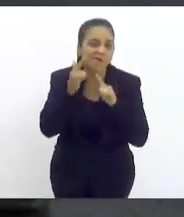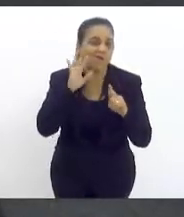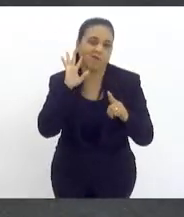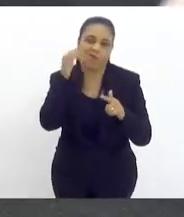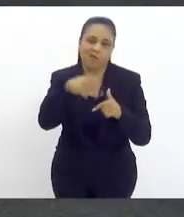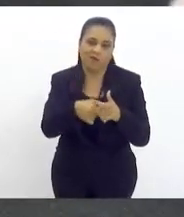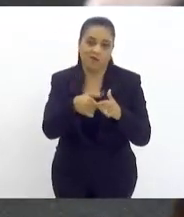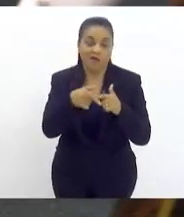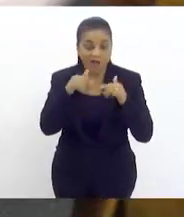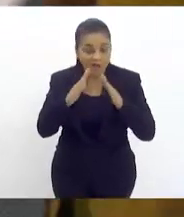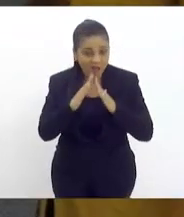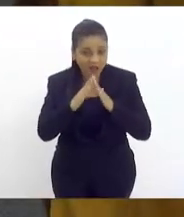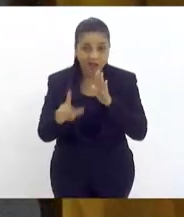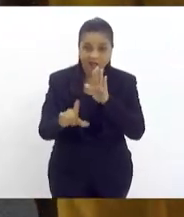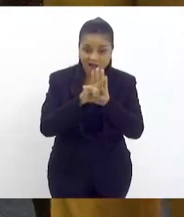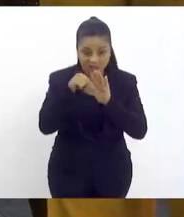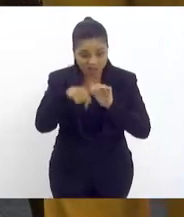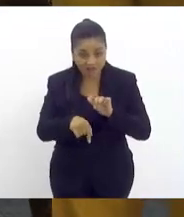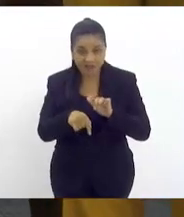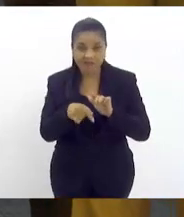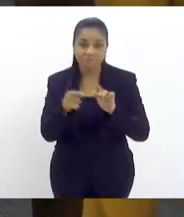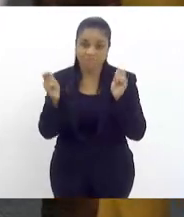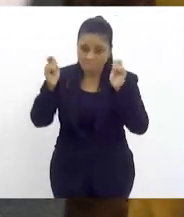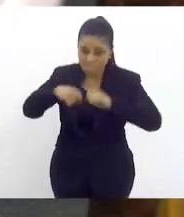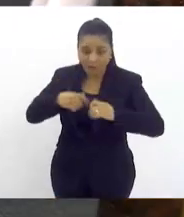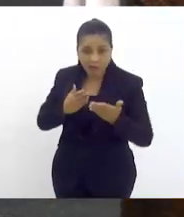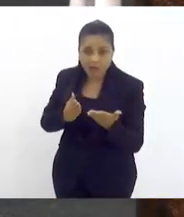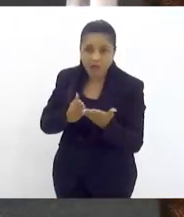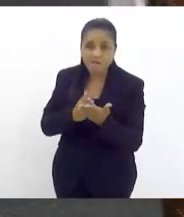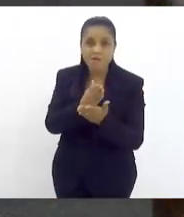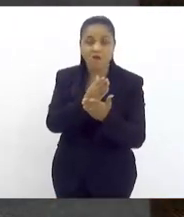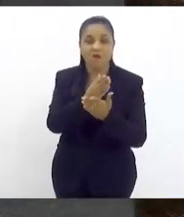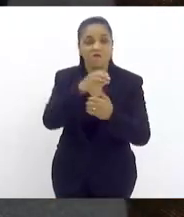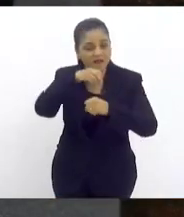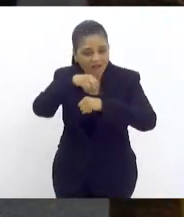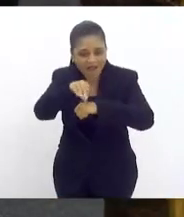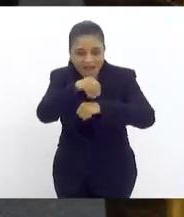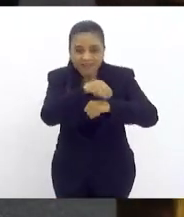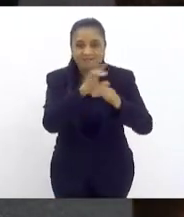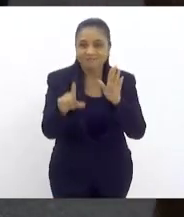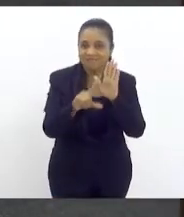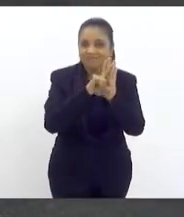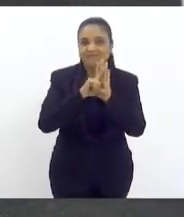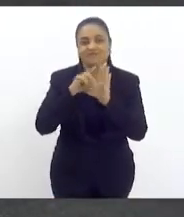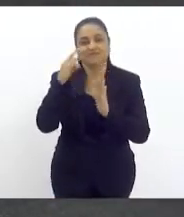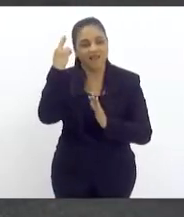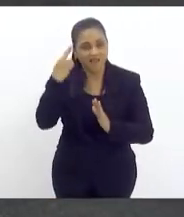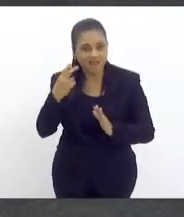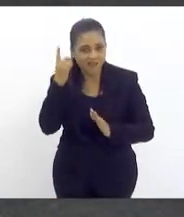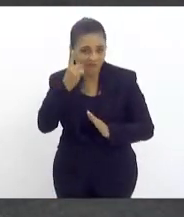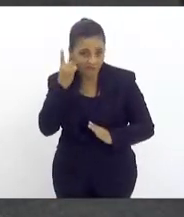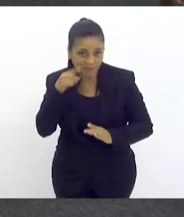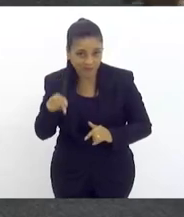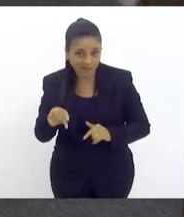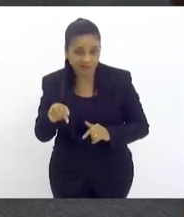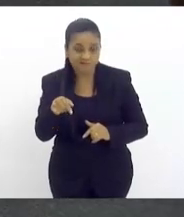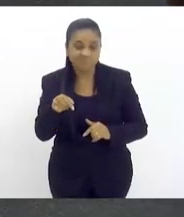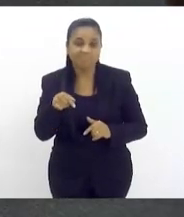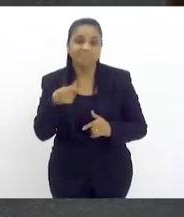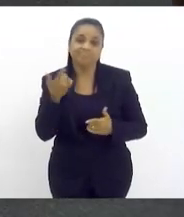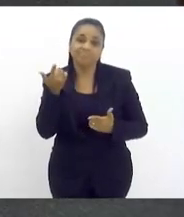de Leis possibilita e aprova a indicação legislativa da deputada Renata Souza, a gente